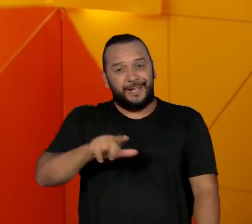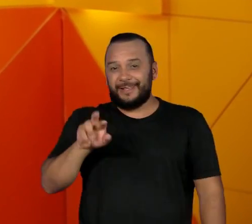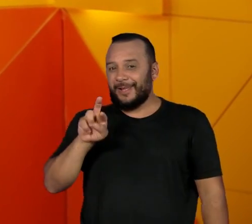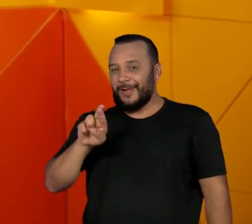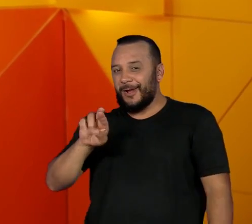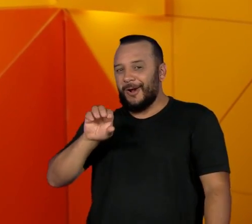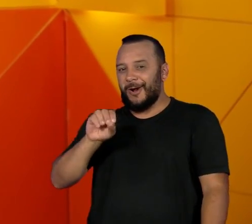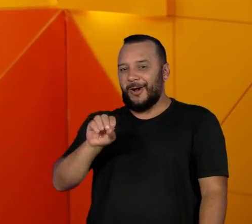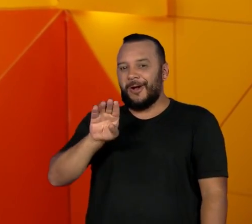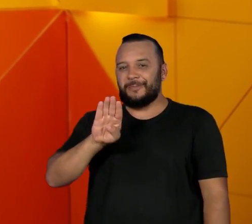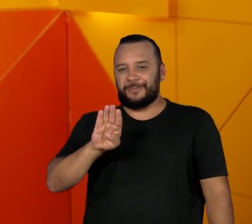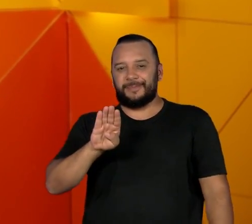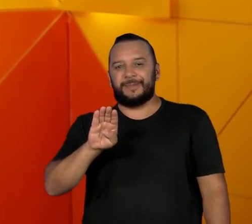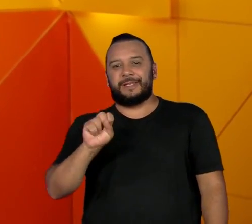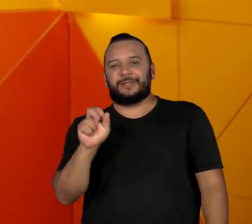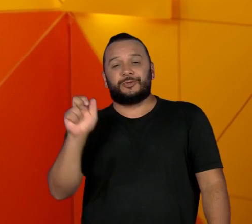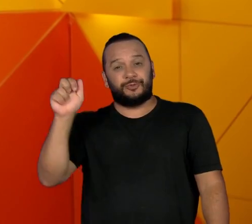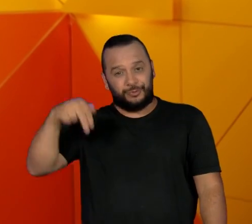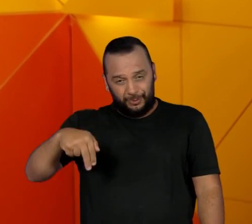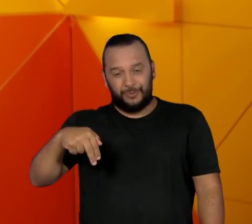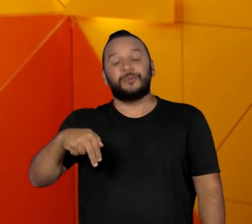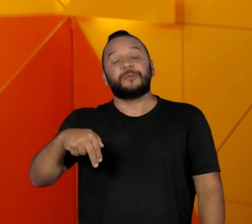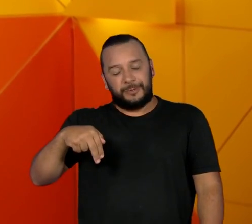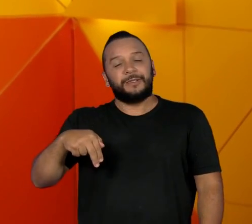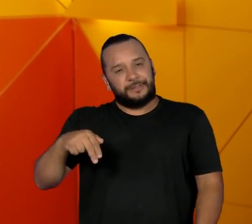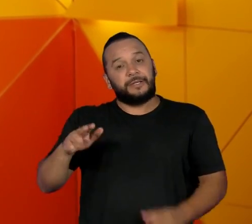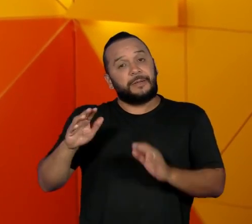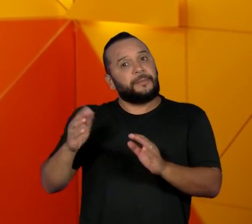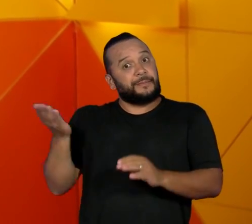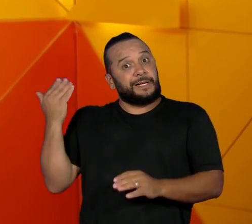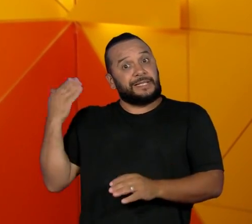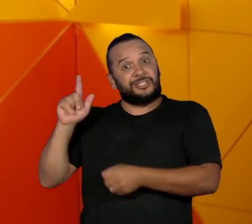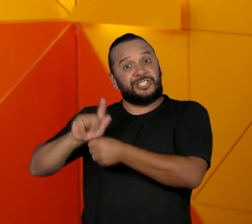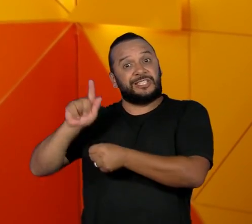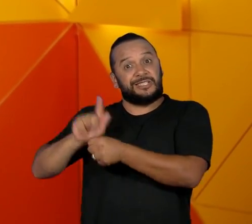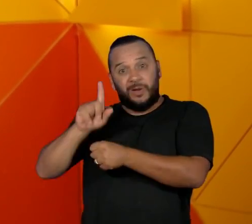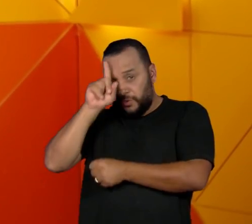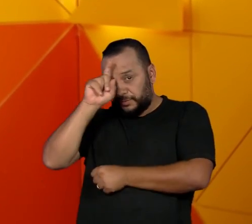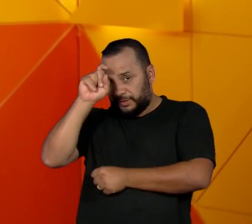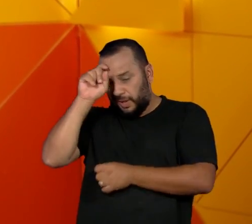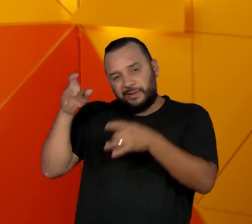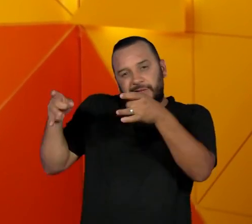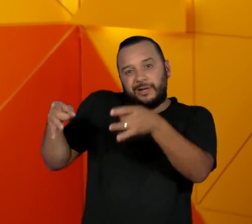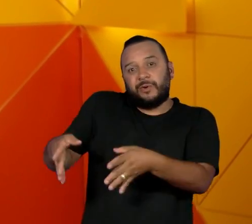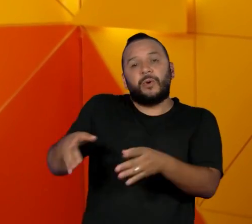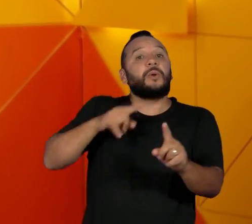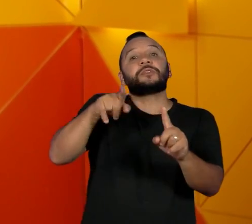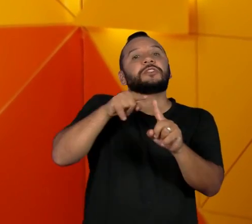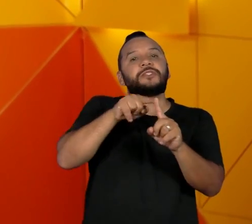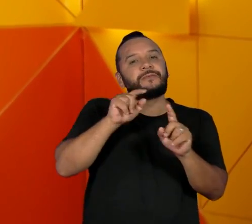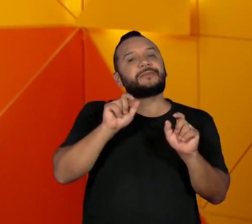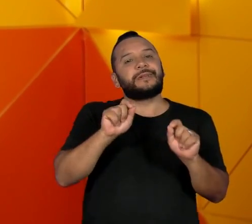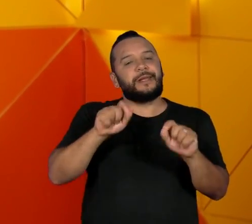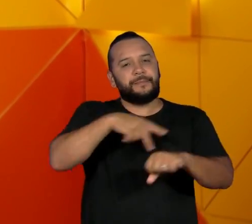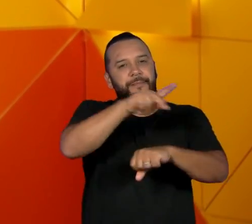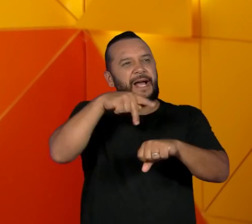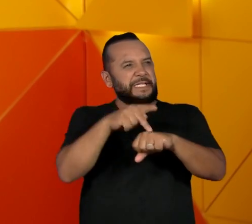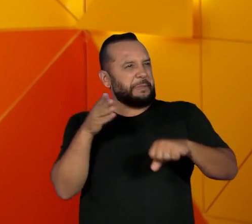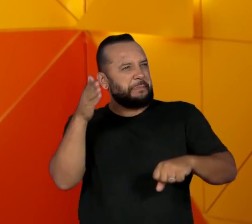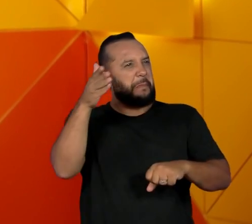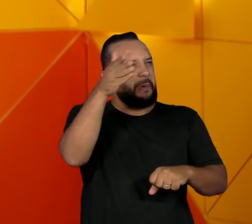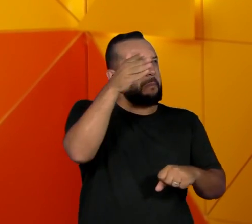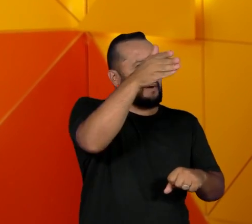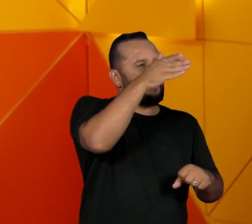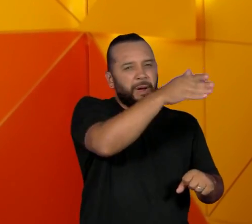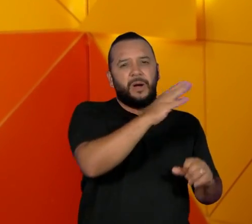Jesus largou a profissão de gestor hospitalar com um único objetivo: conhecer todos os países do mundo e se tornar o primeiro homem negro a fazer